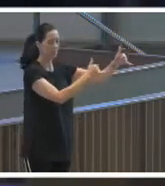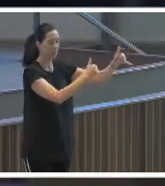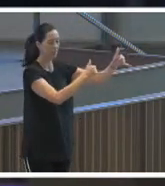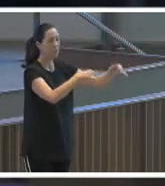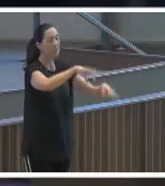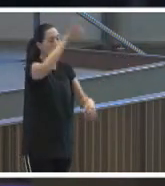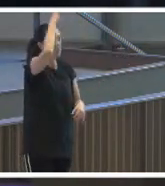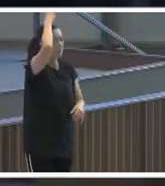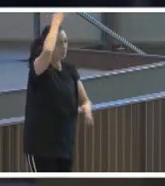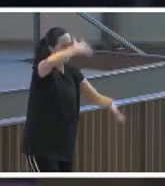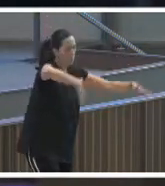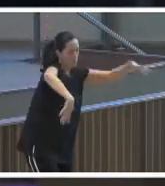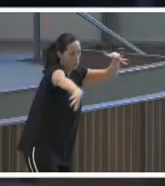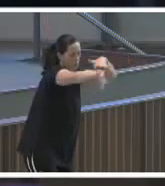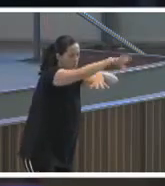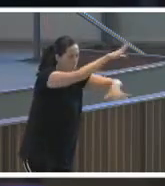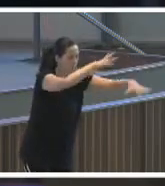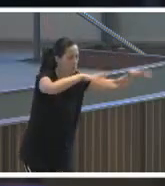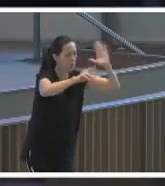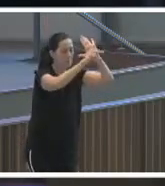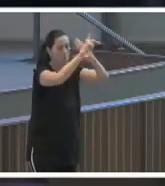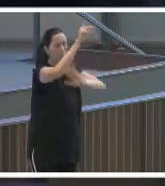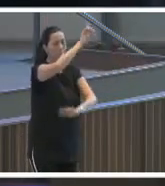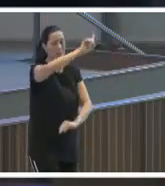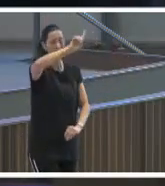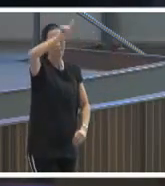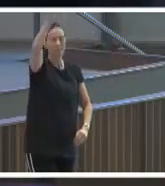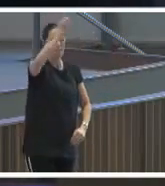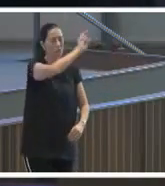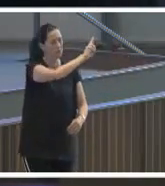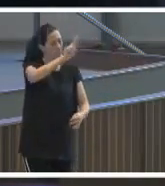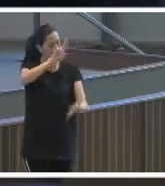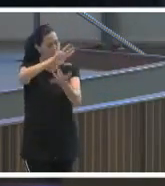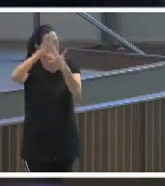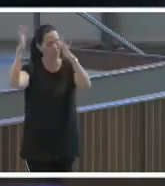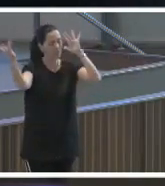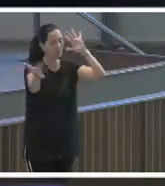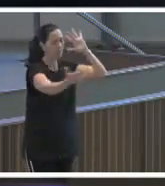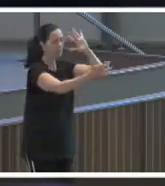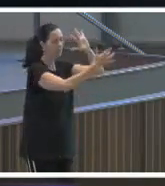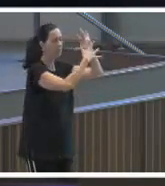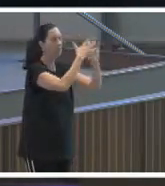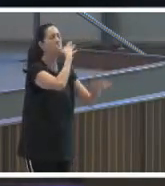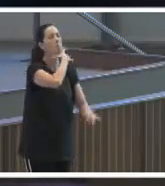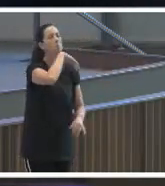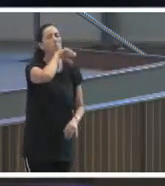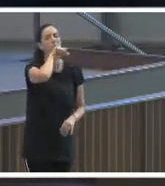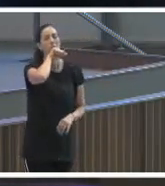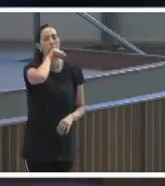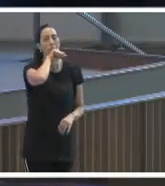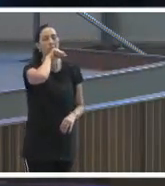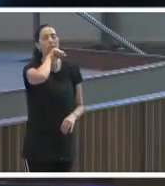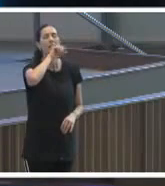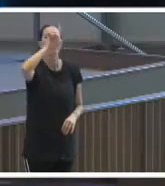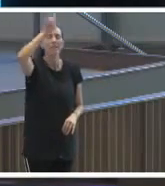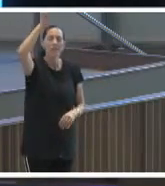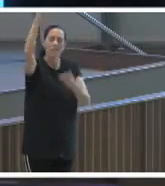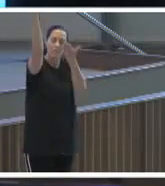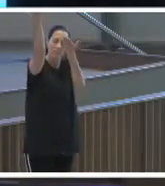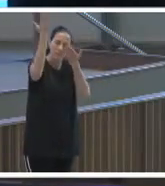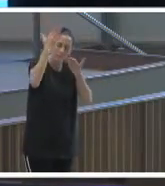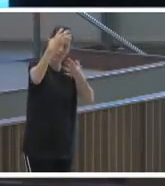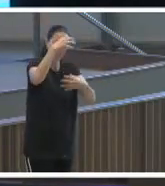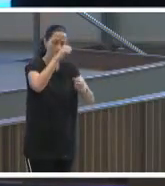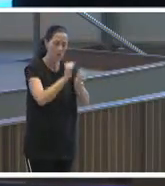do Senhor. Ó Pai, em Teu nome eu te peço, por favor, manifesta a Tua presença aqui